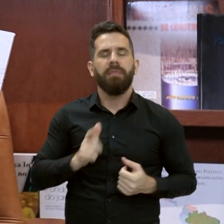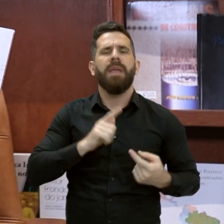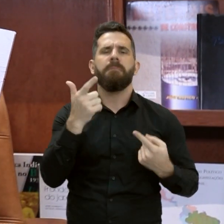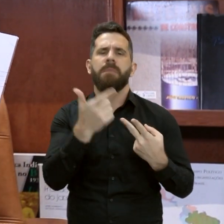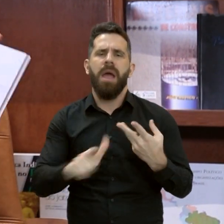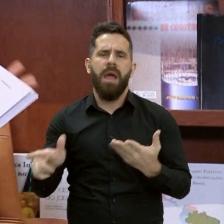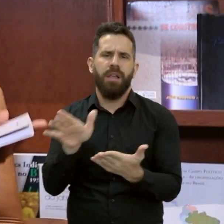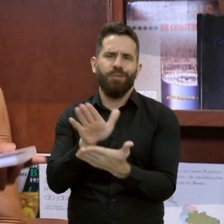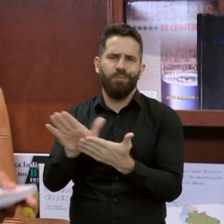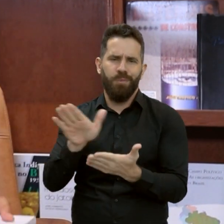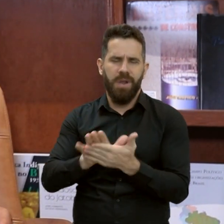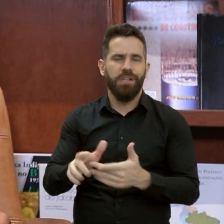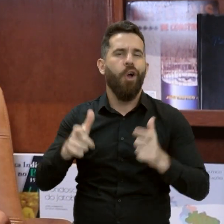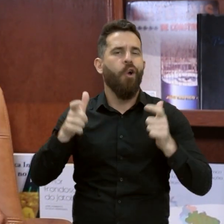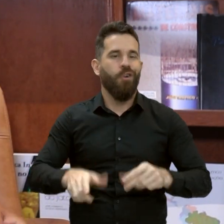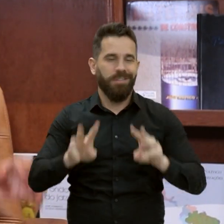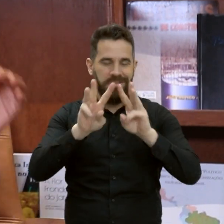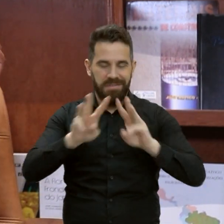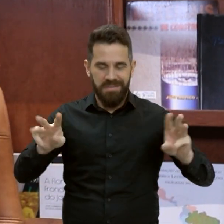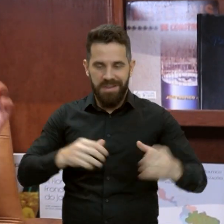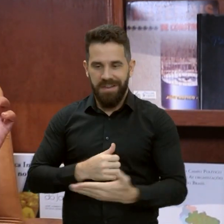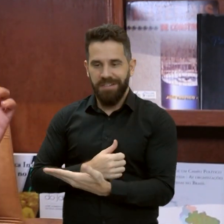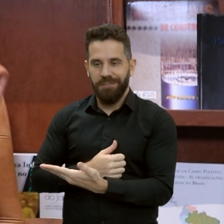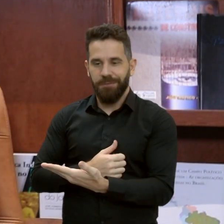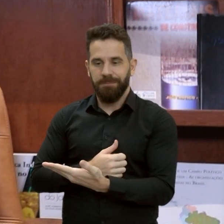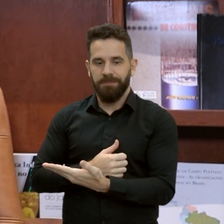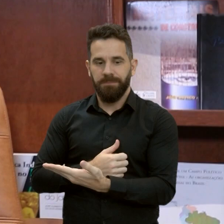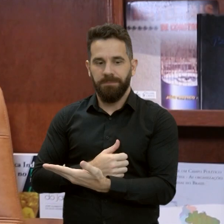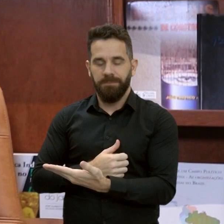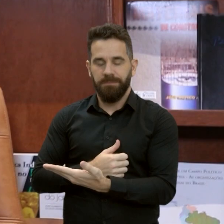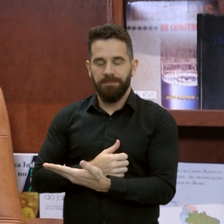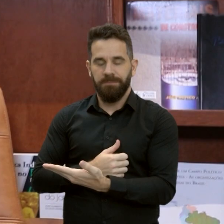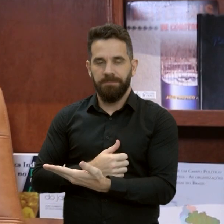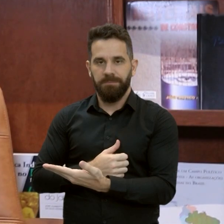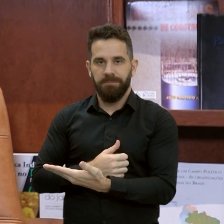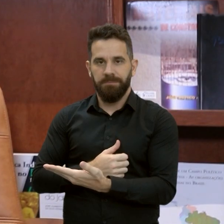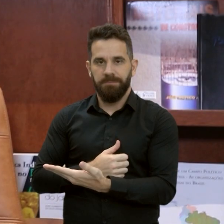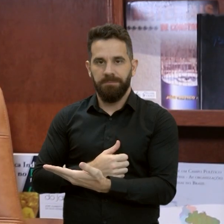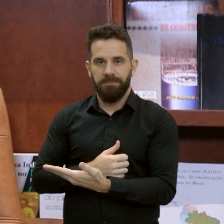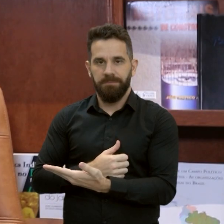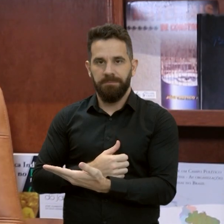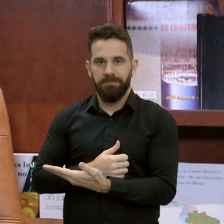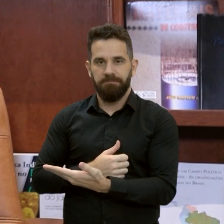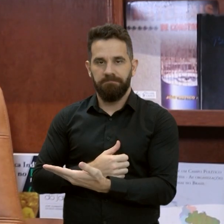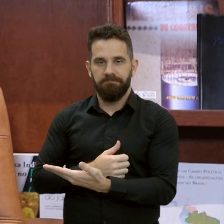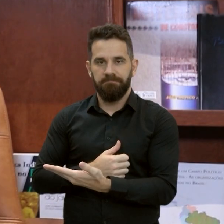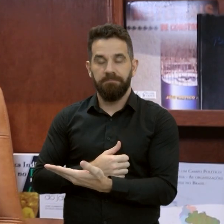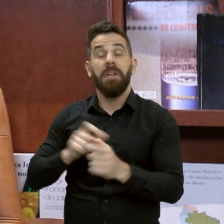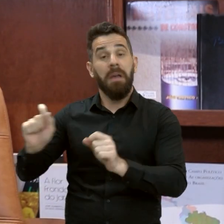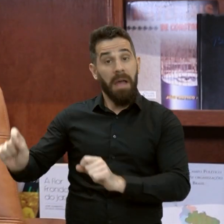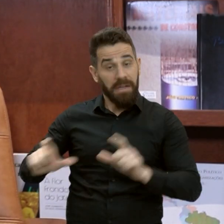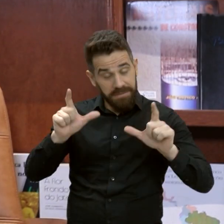estão disponíveis lá no site, então, editora.fg.br.